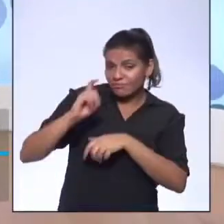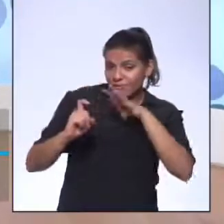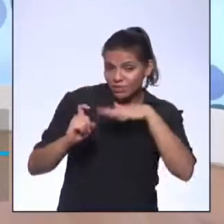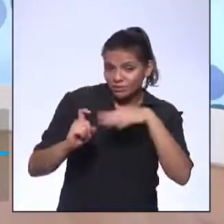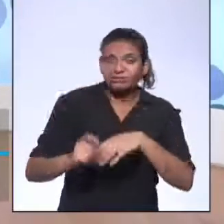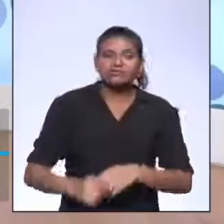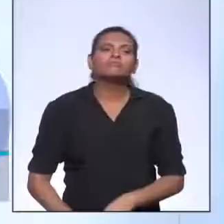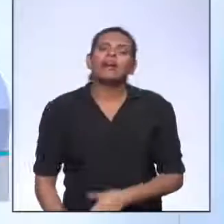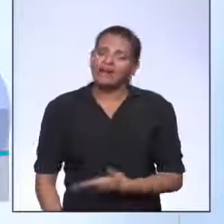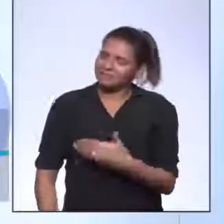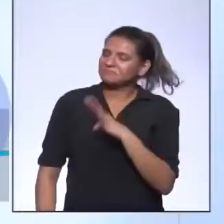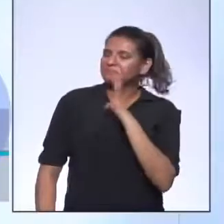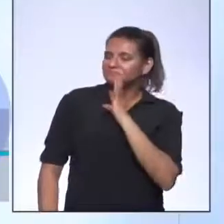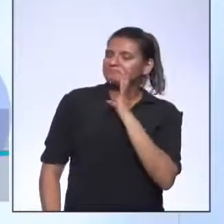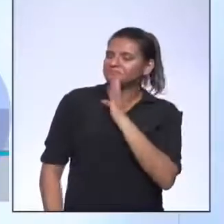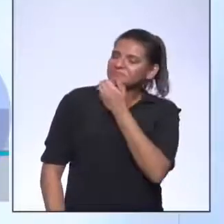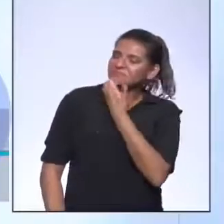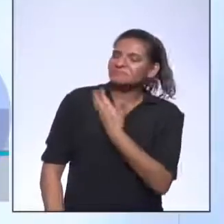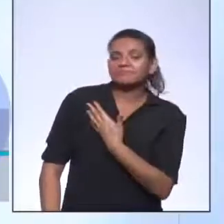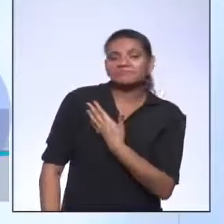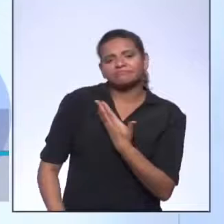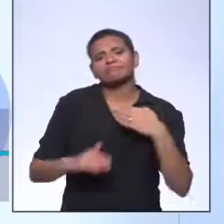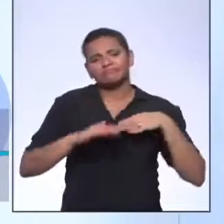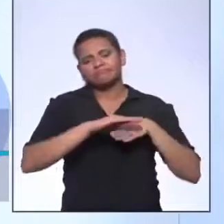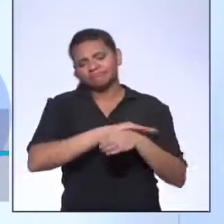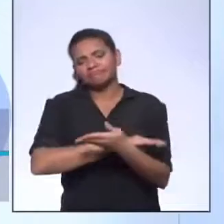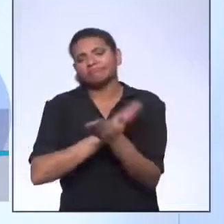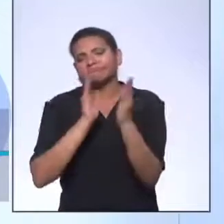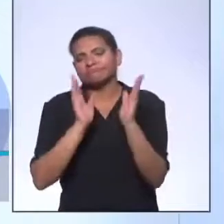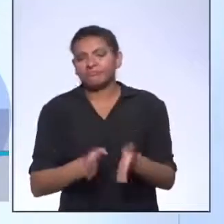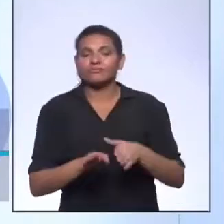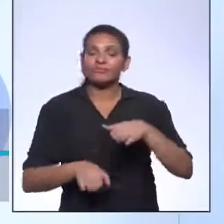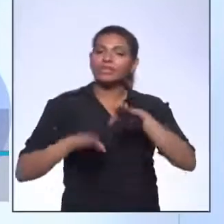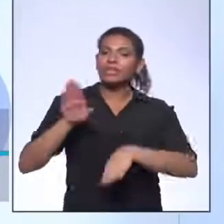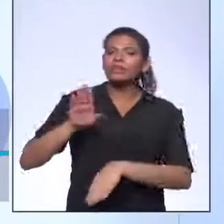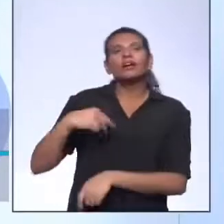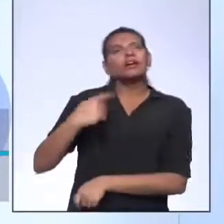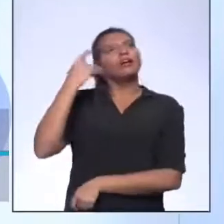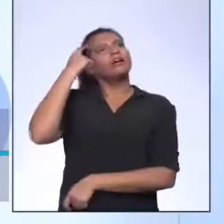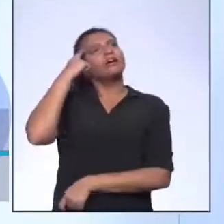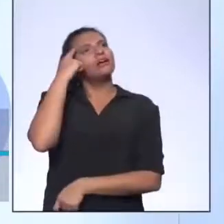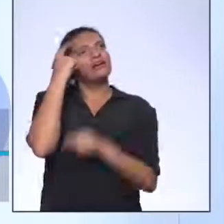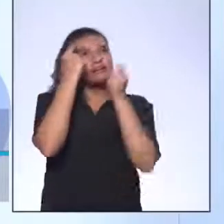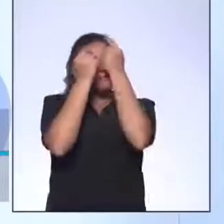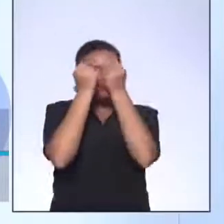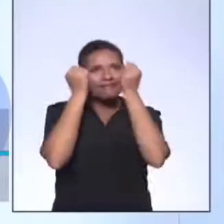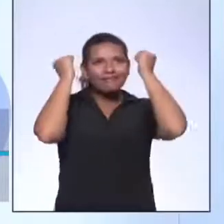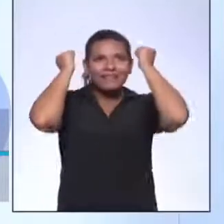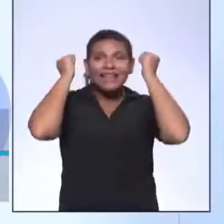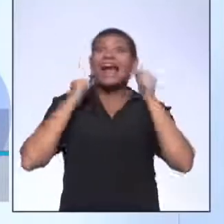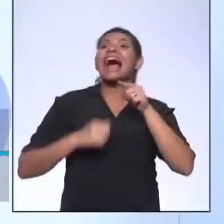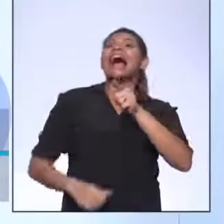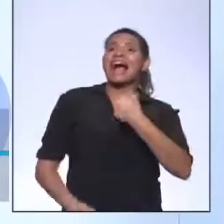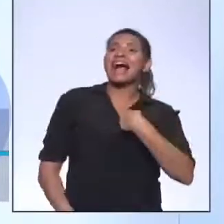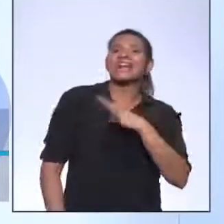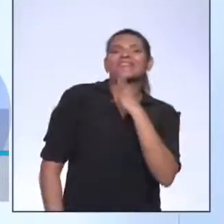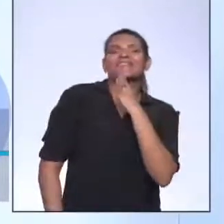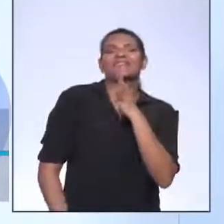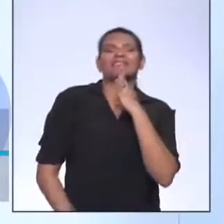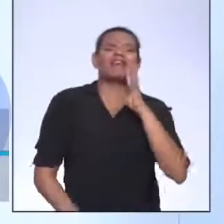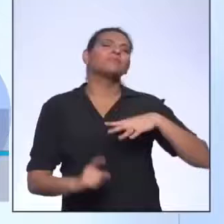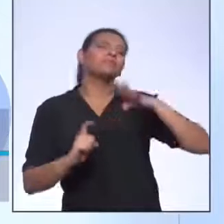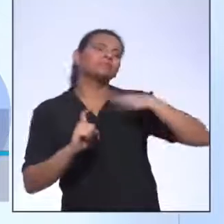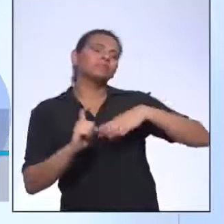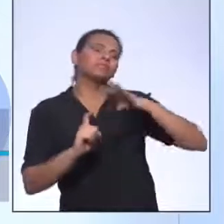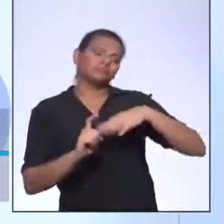grega. Ótimo, muito legal. É de costume, né? Geralmente, quando começamos a falar da Grécia mesmo, os alunos já lembram da mitologia grega. Então, na